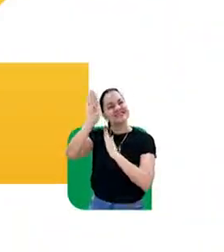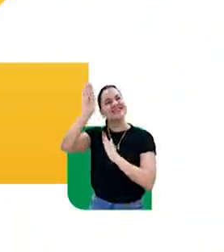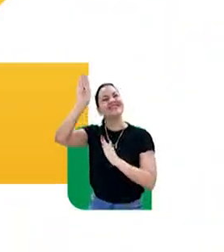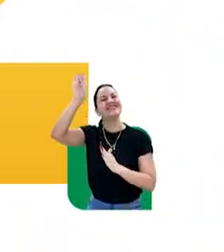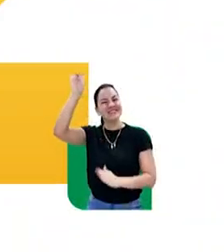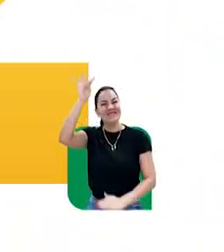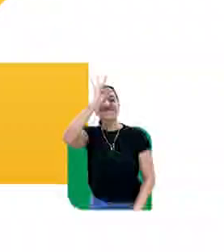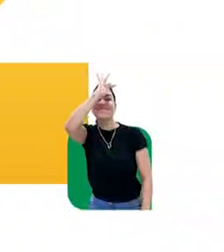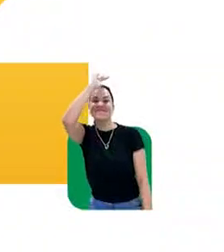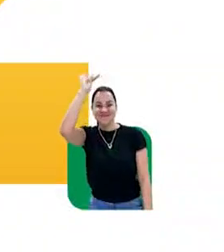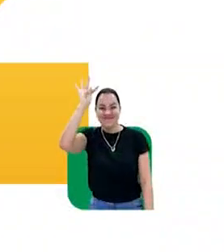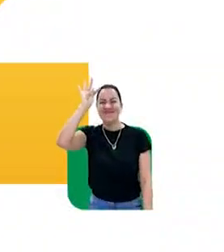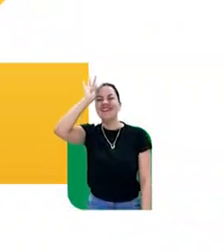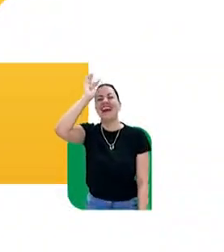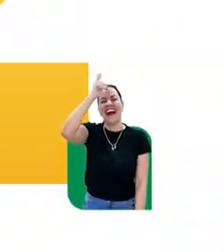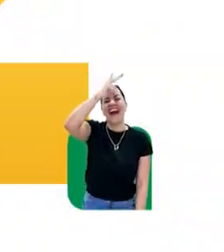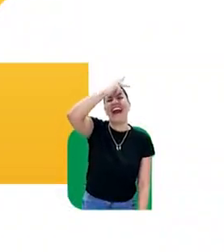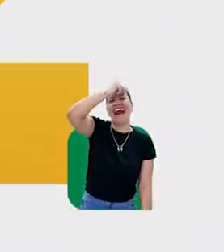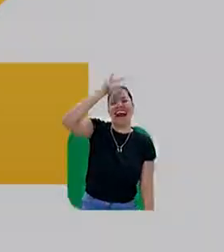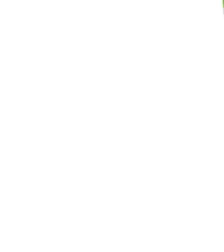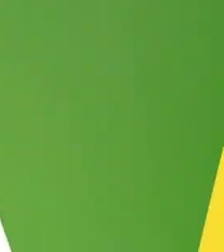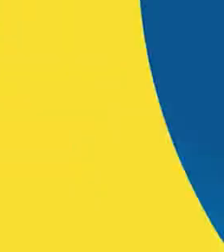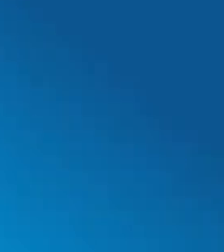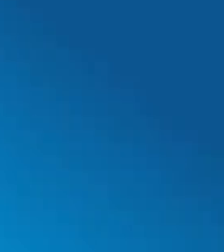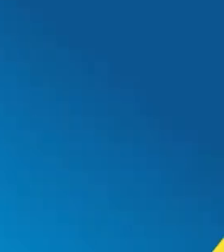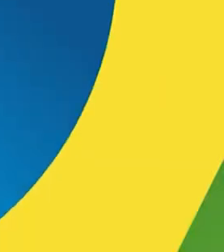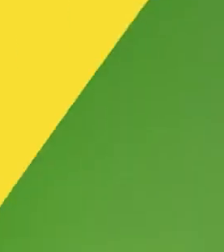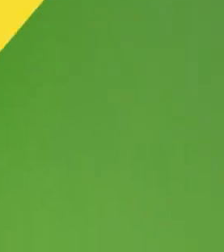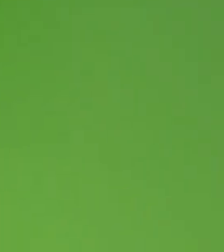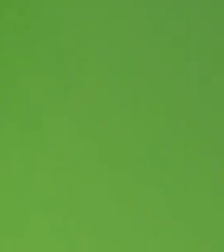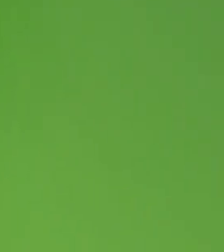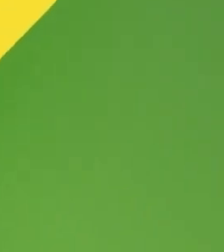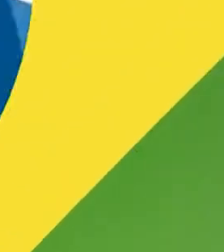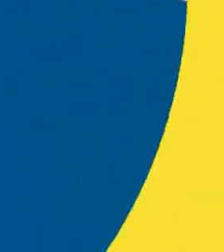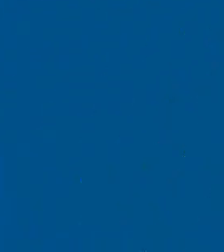vote 22 prito